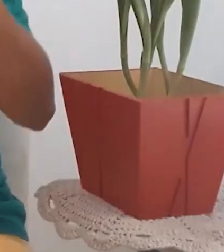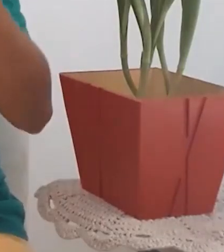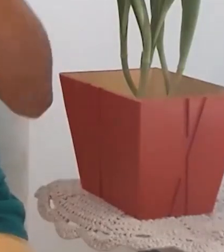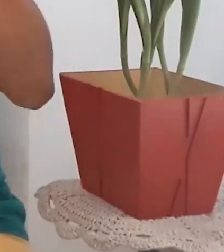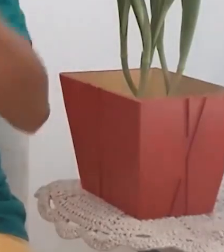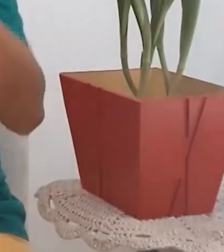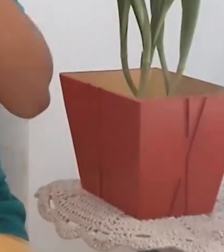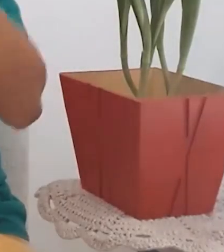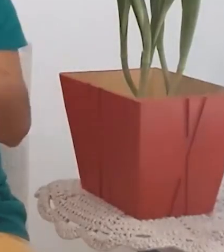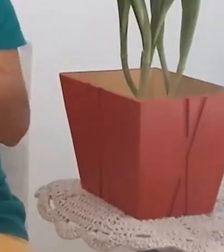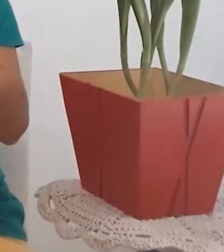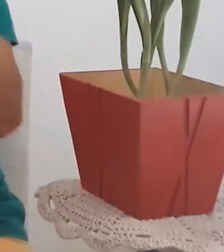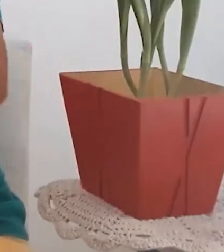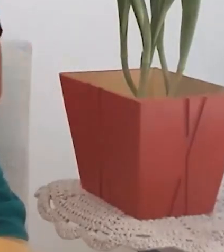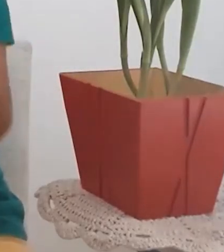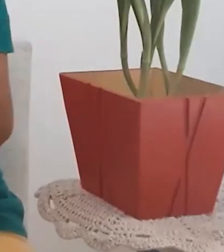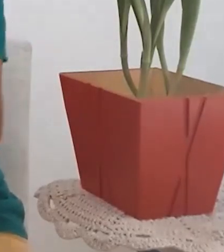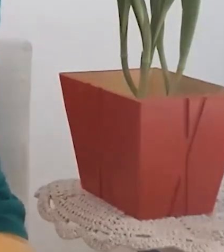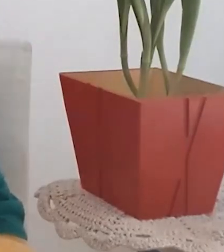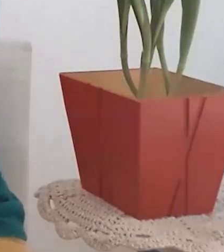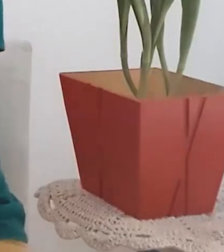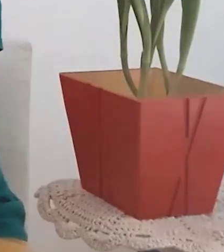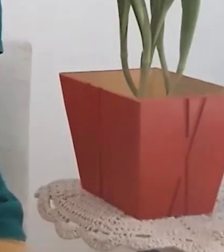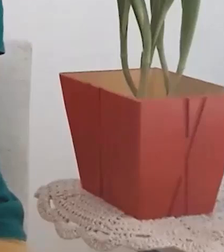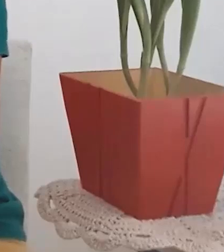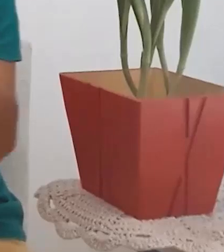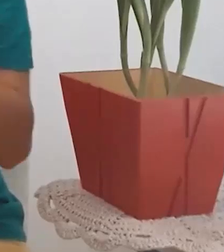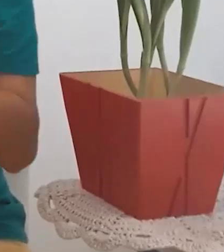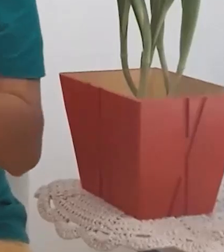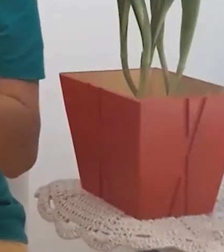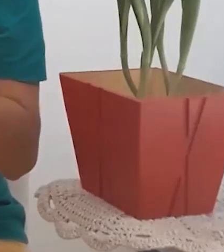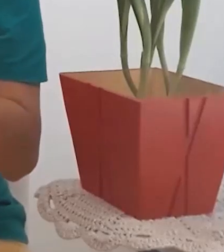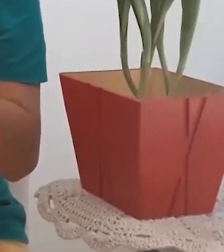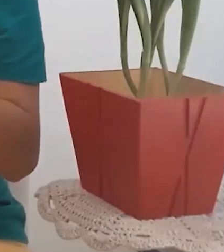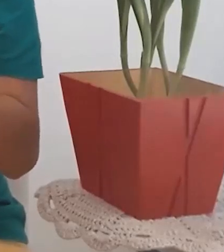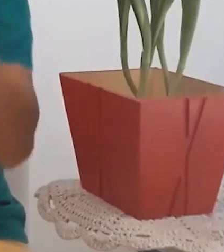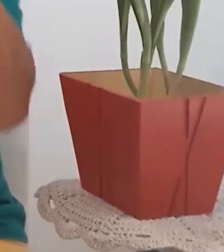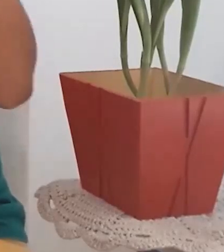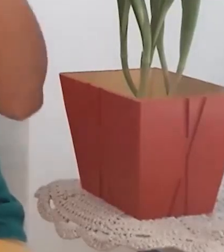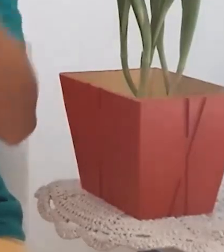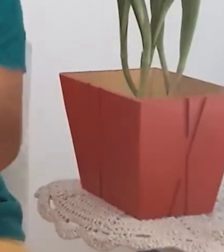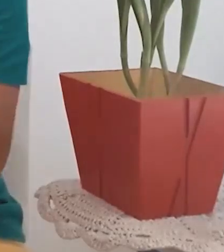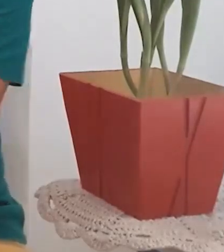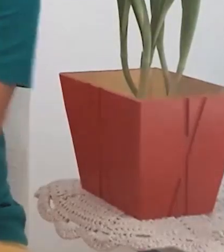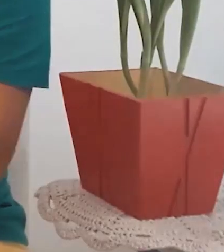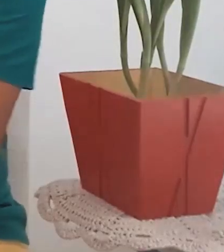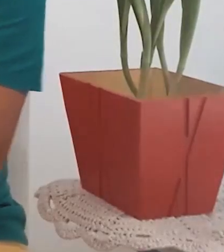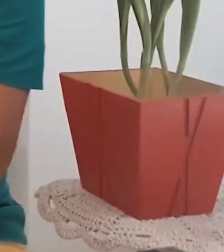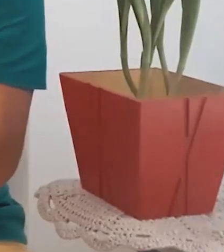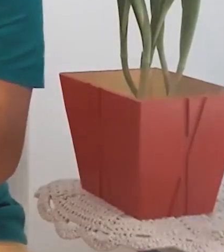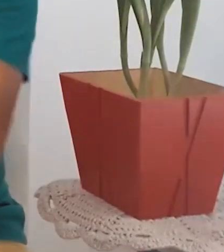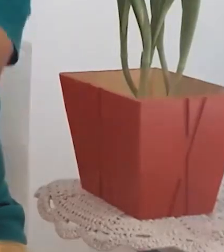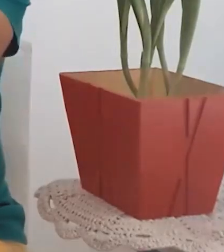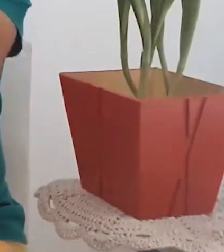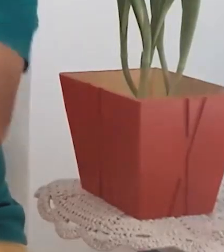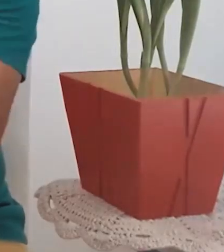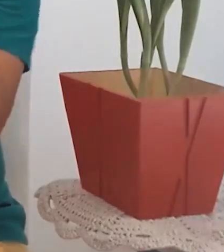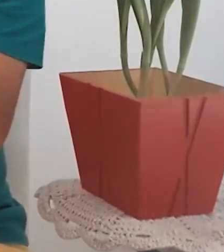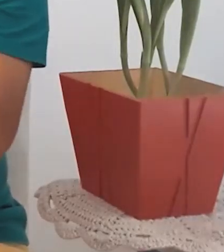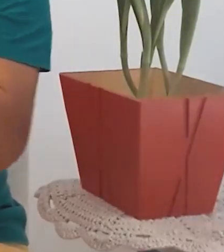Depois, vão precisar descobrir onde que a pessoa deixou o anel. Na mão de quem deixou o